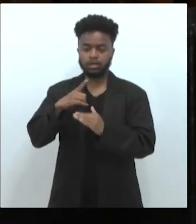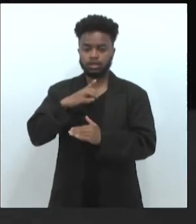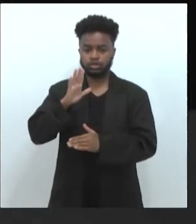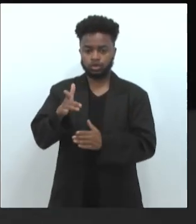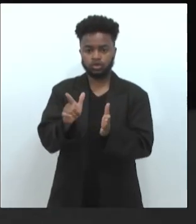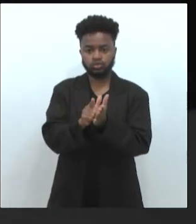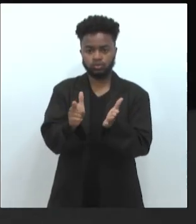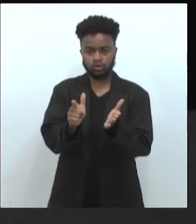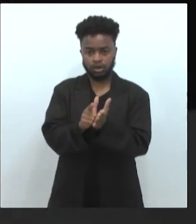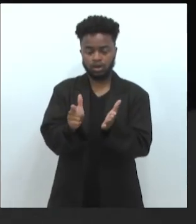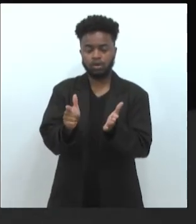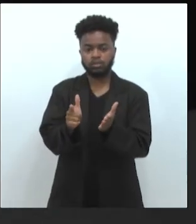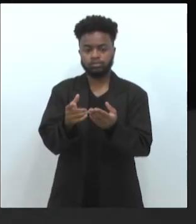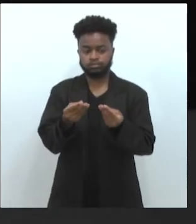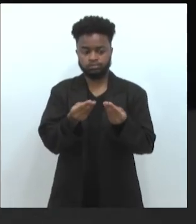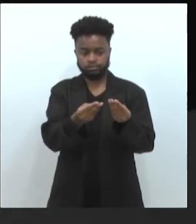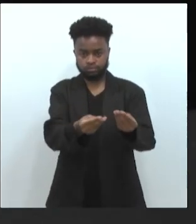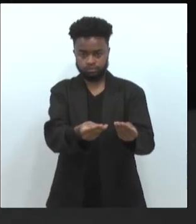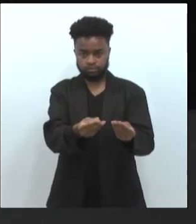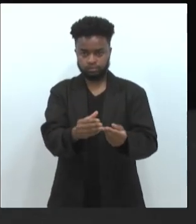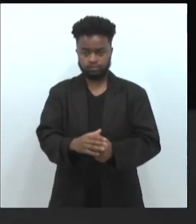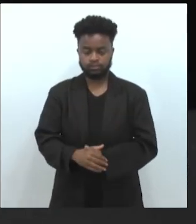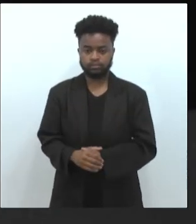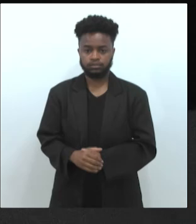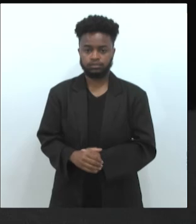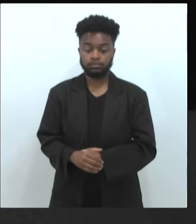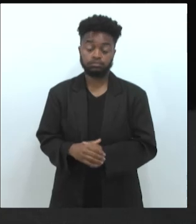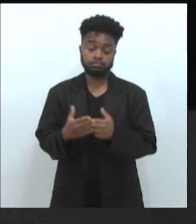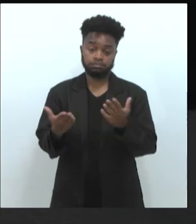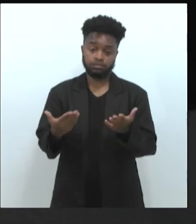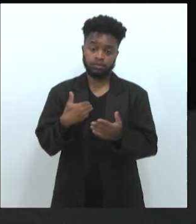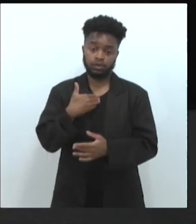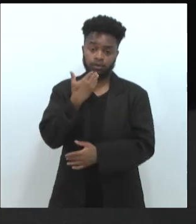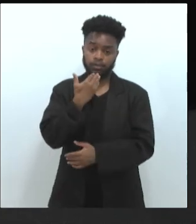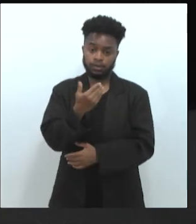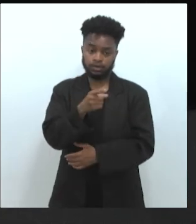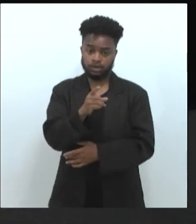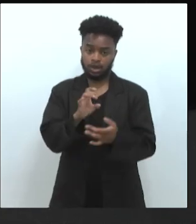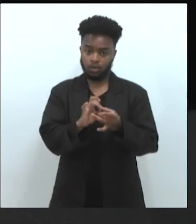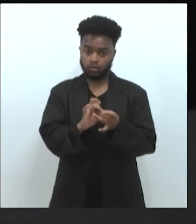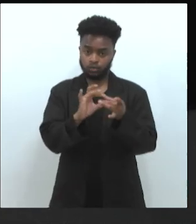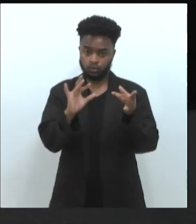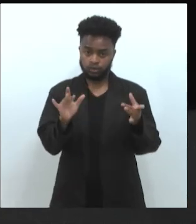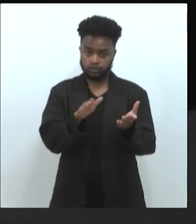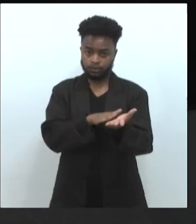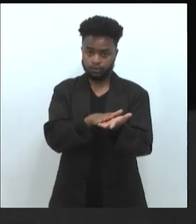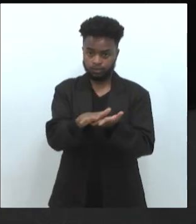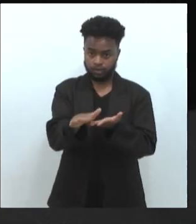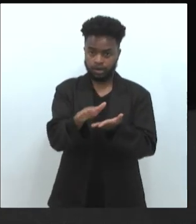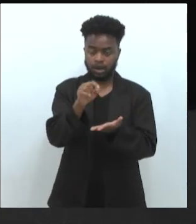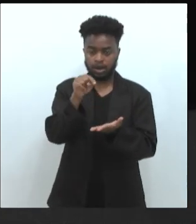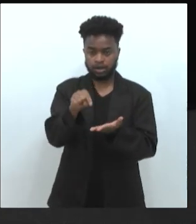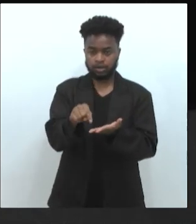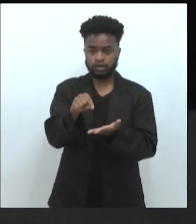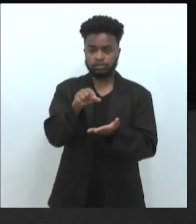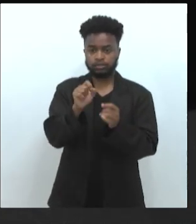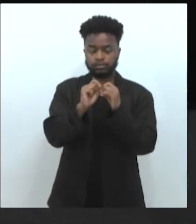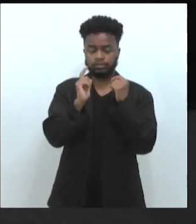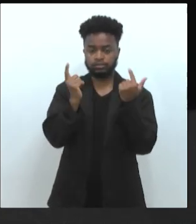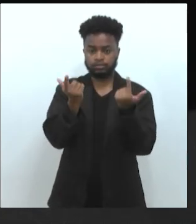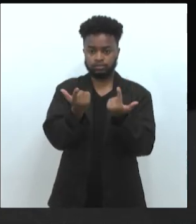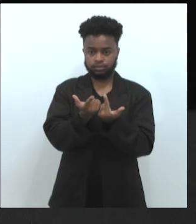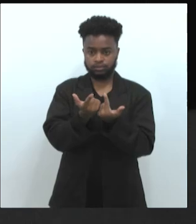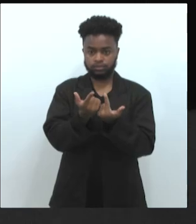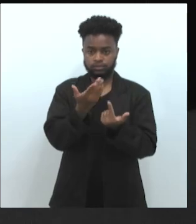no poder de Vossa Excelência, e assim peço que Vossa Excelência autorize publicar nos anais dessa casa